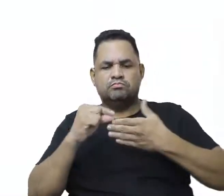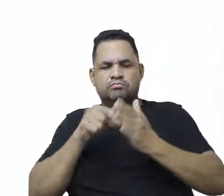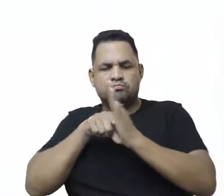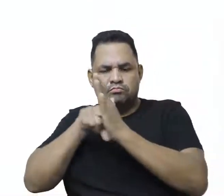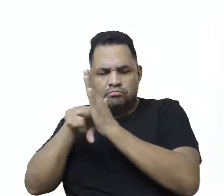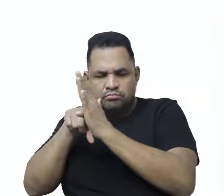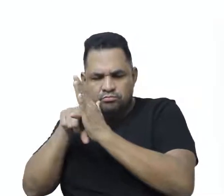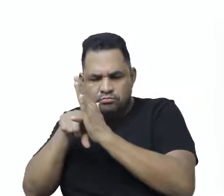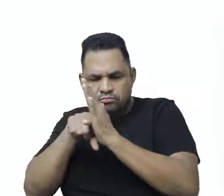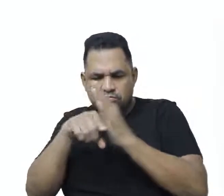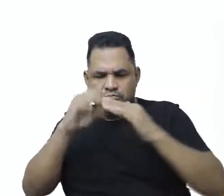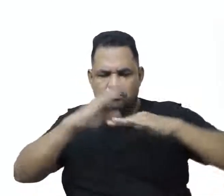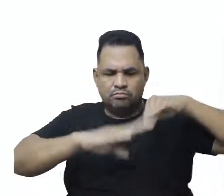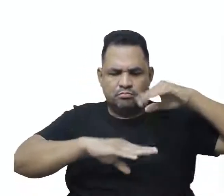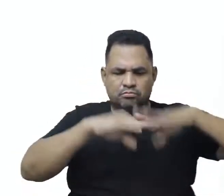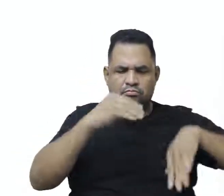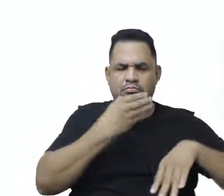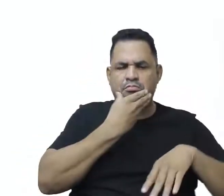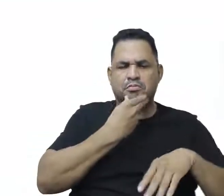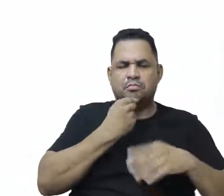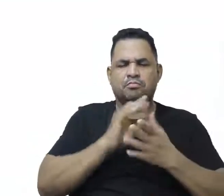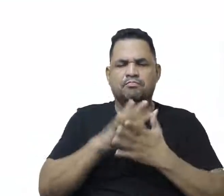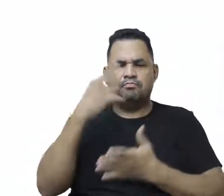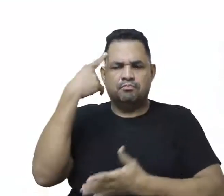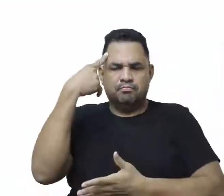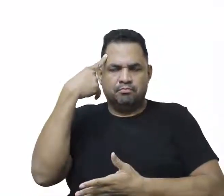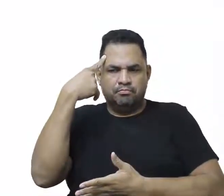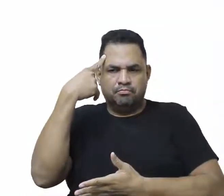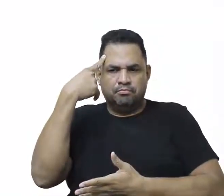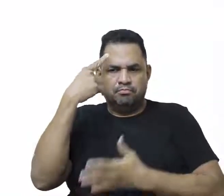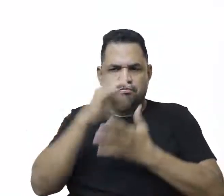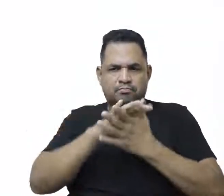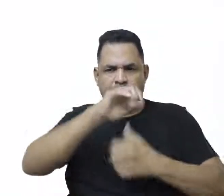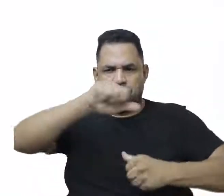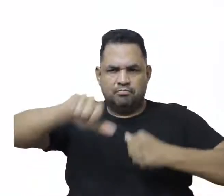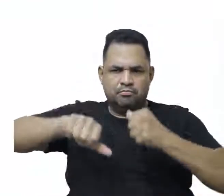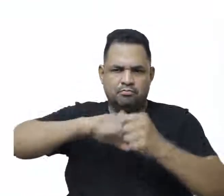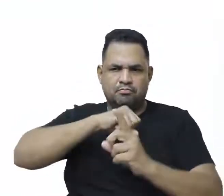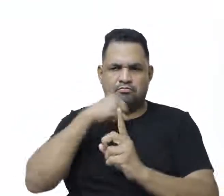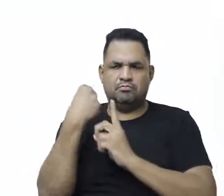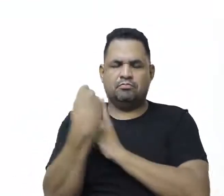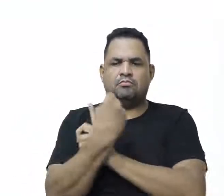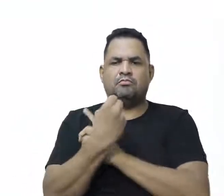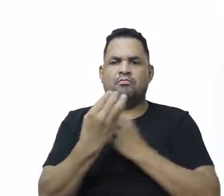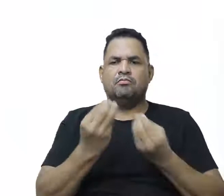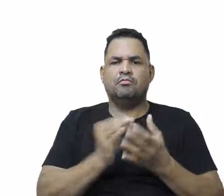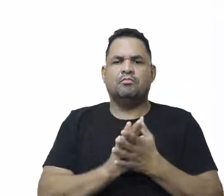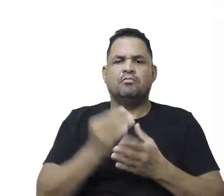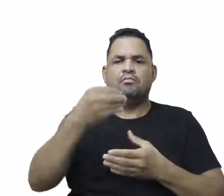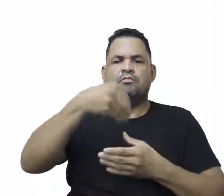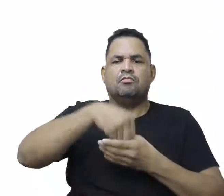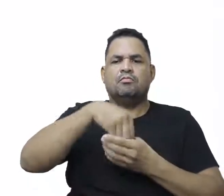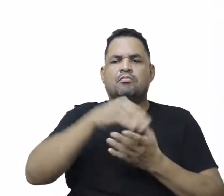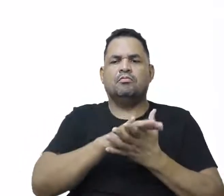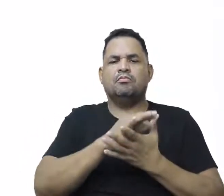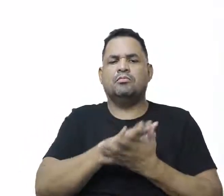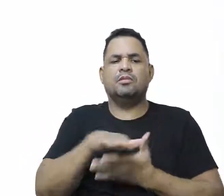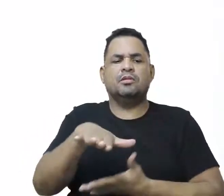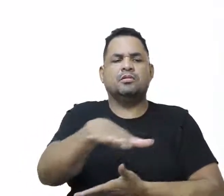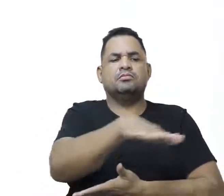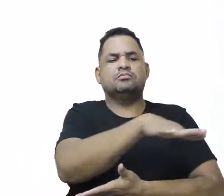estudiosos pensaram a mudança pensaram a transformação social dentro das sociedades